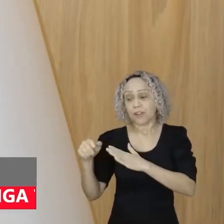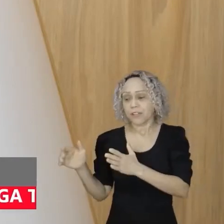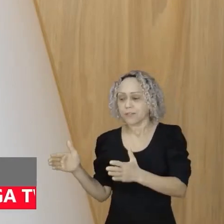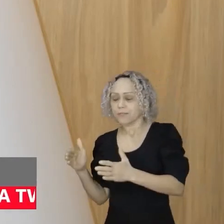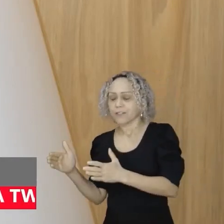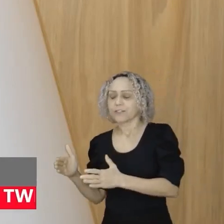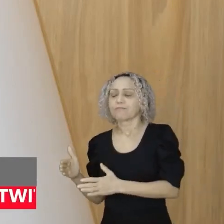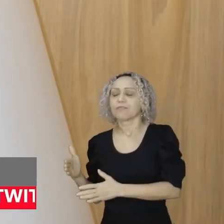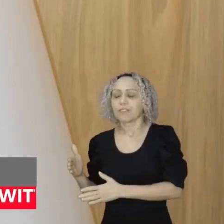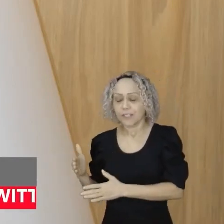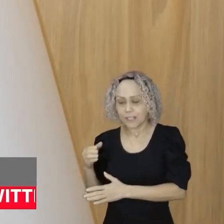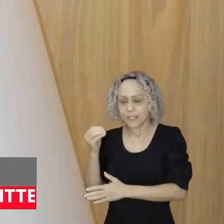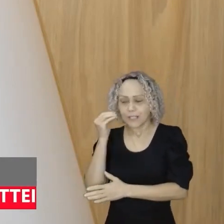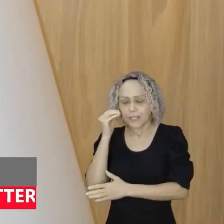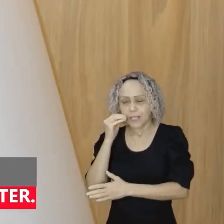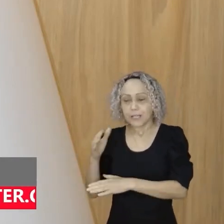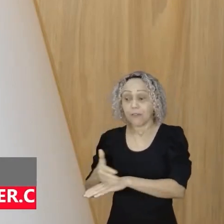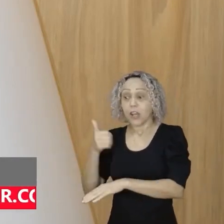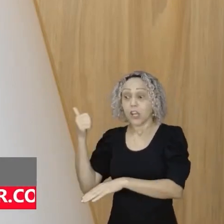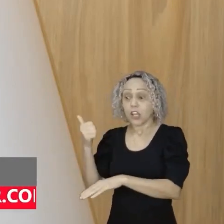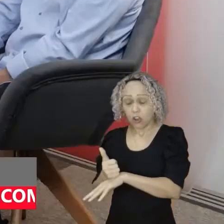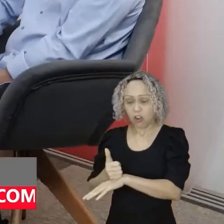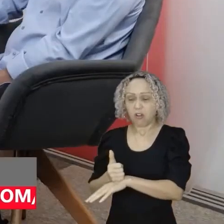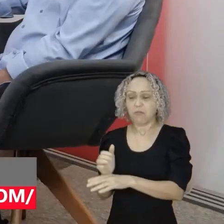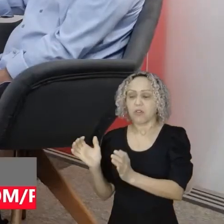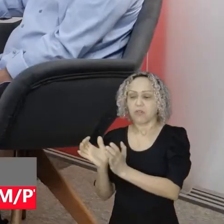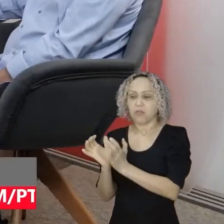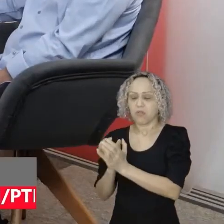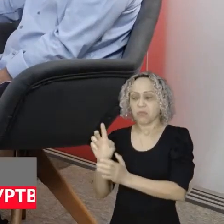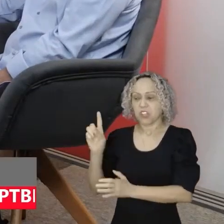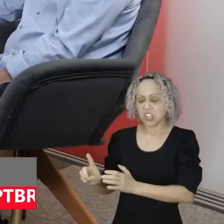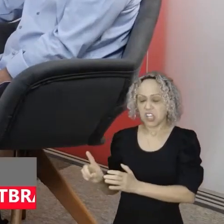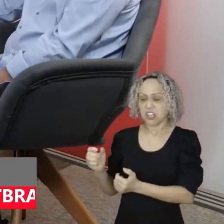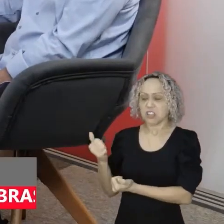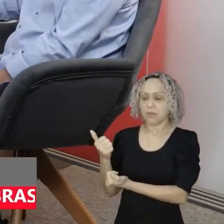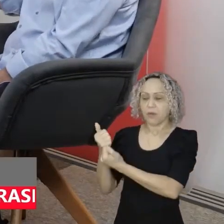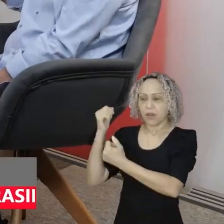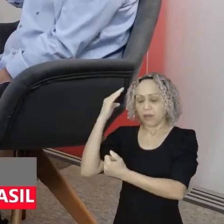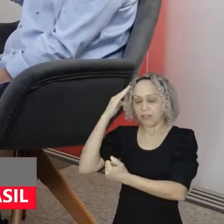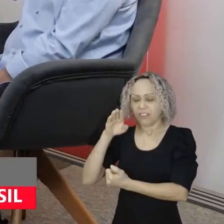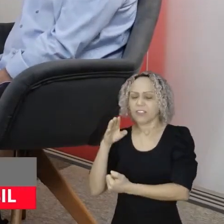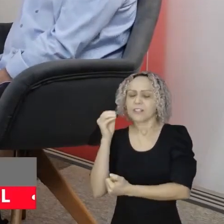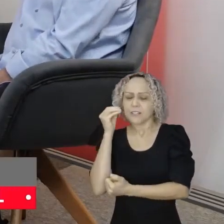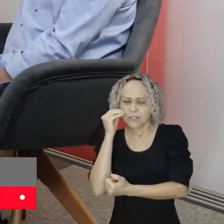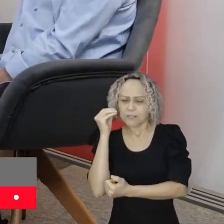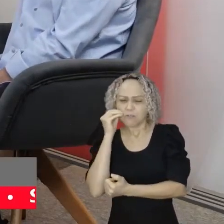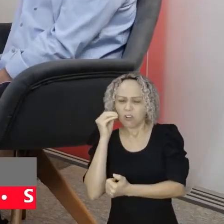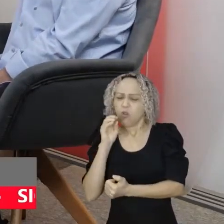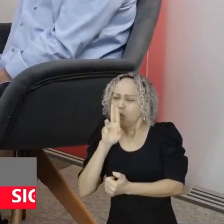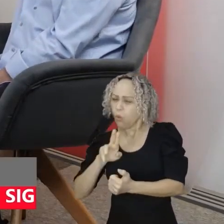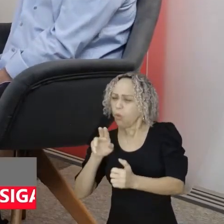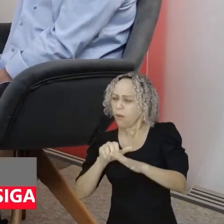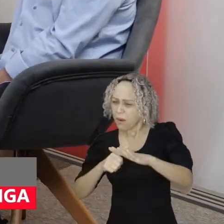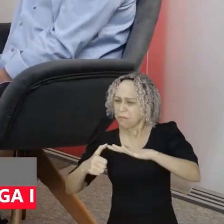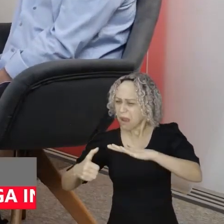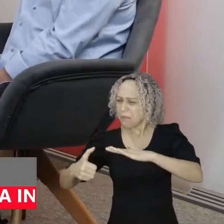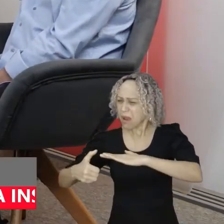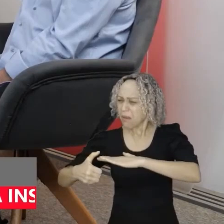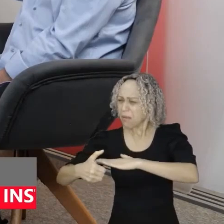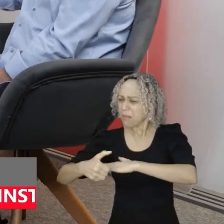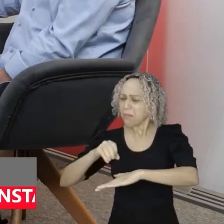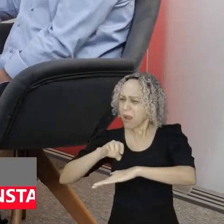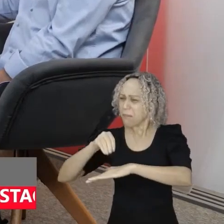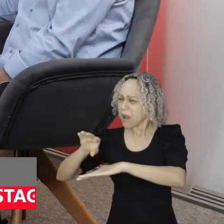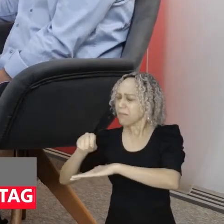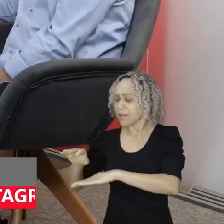processo de tentativa de golpe. E ainda utilizam, né, deputado? O Alberto Quirone está aqui perguntando os dobramentos, então está aí a resposta do